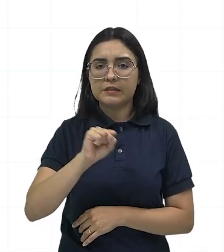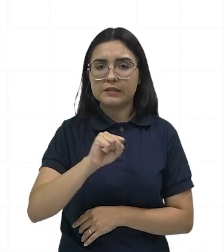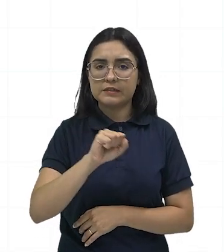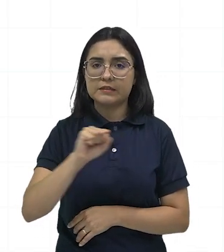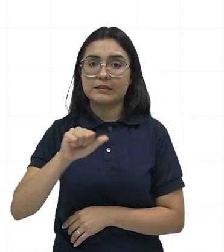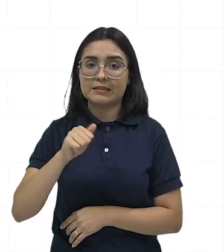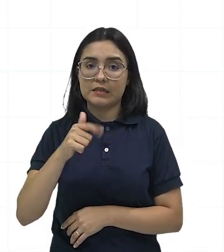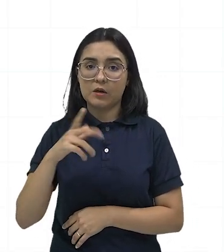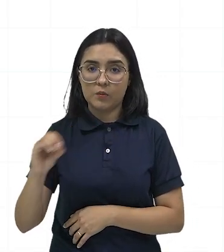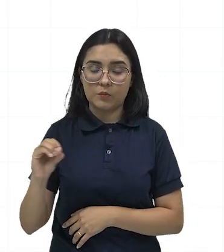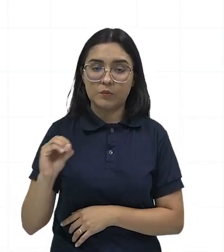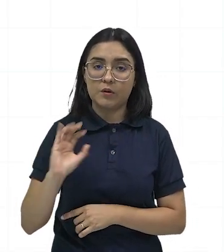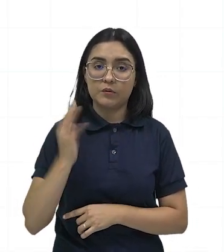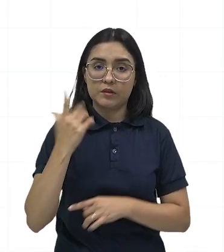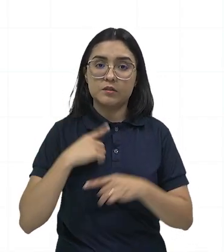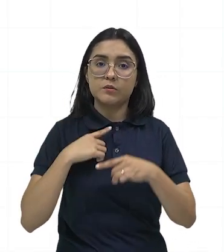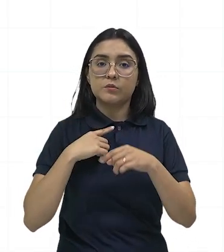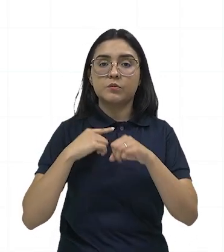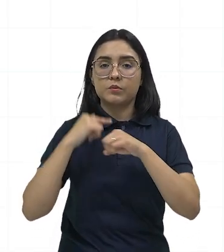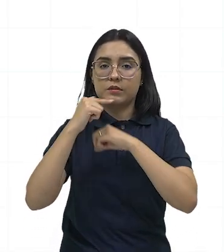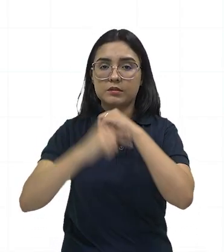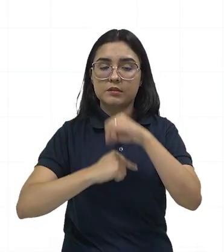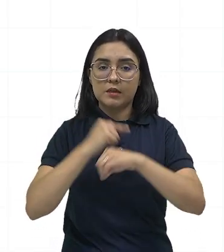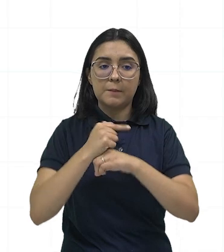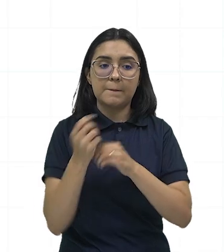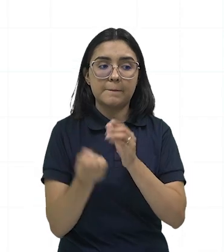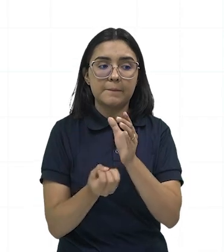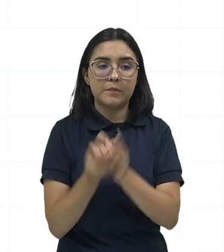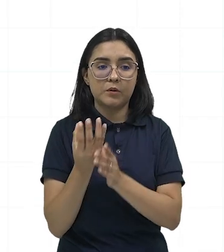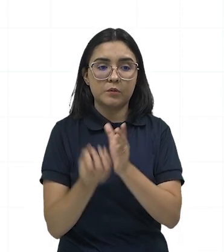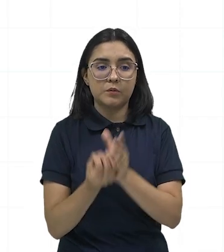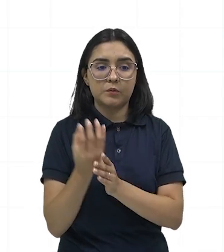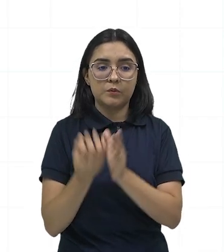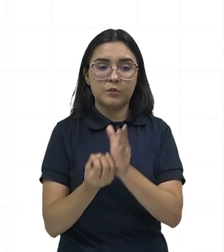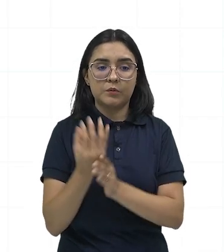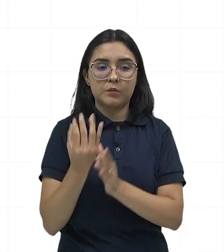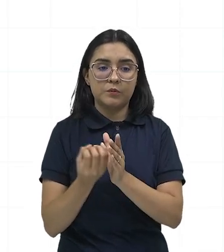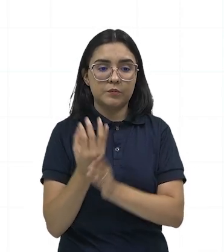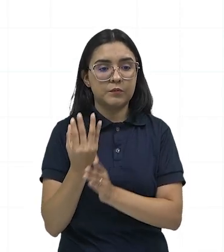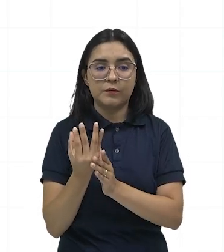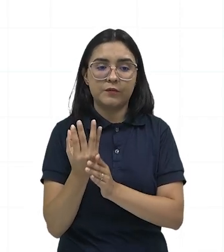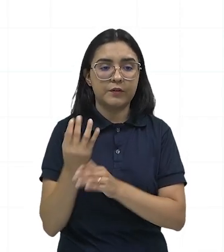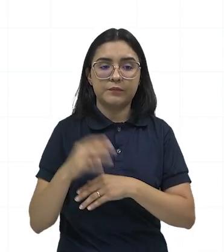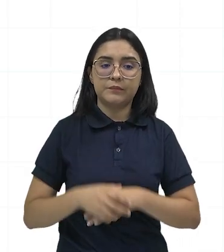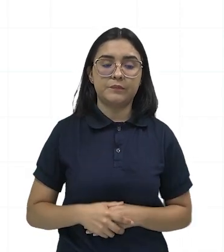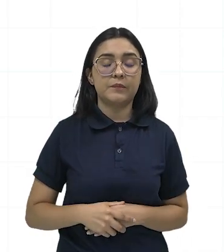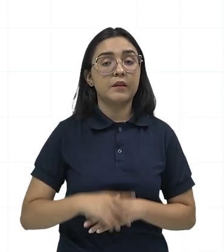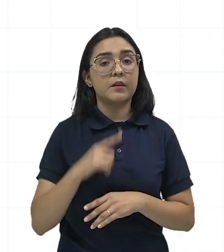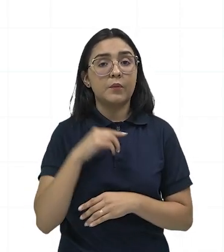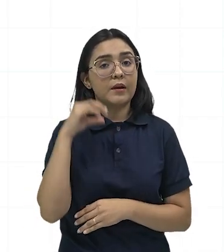nos átomos, gente, gera uma energia muito grande, gera um calor muito